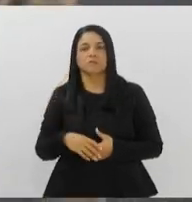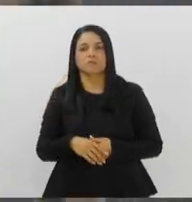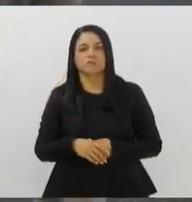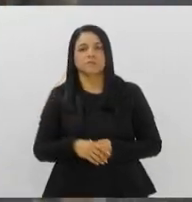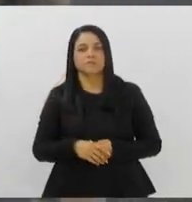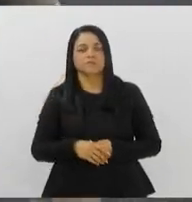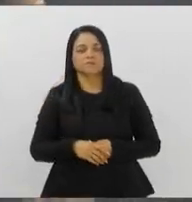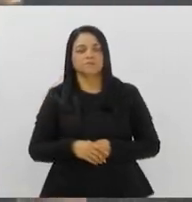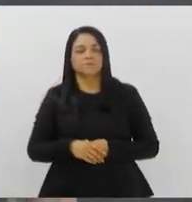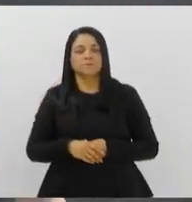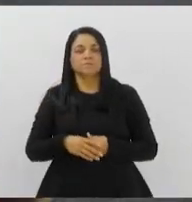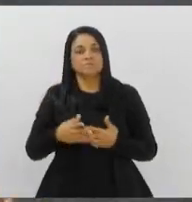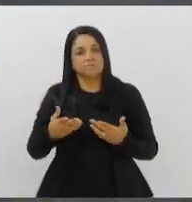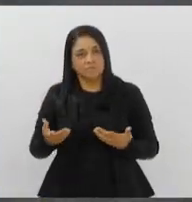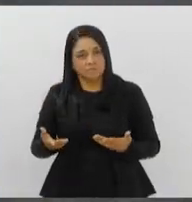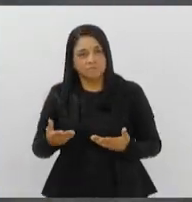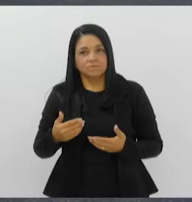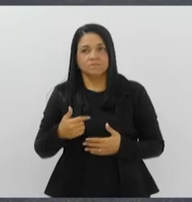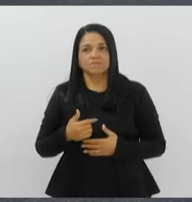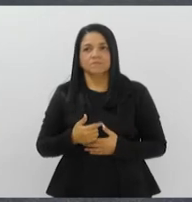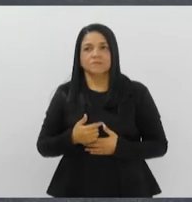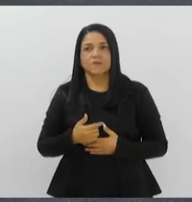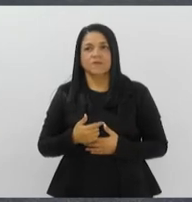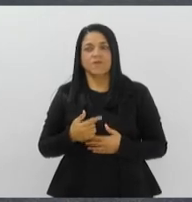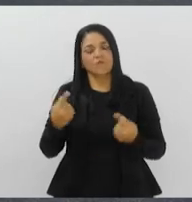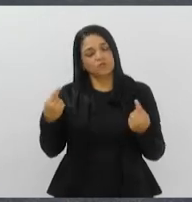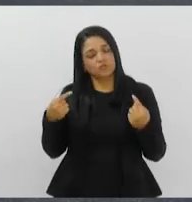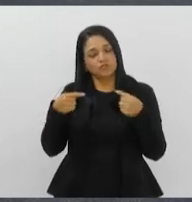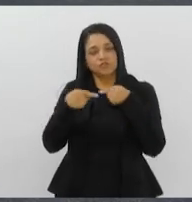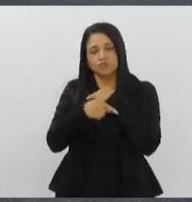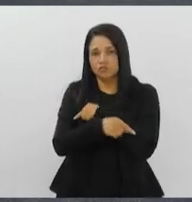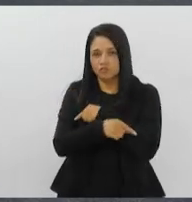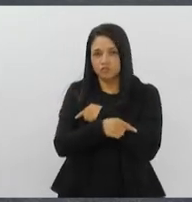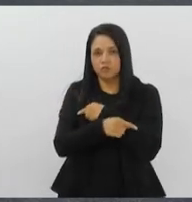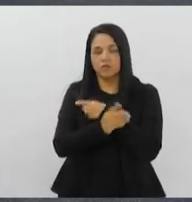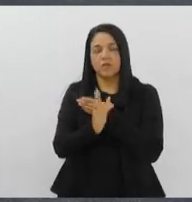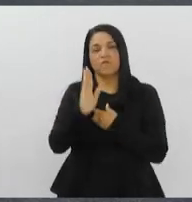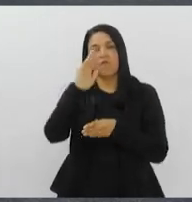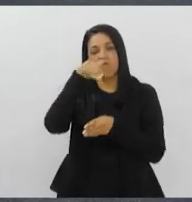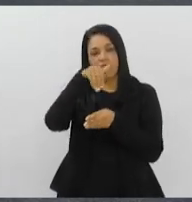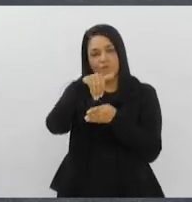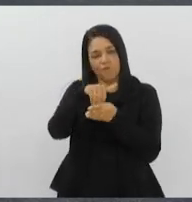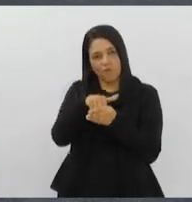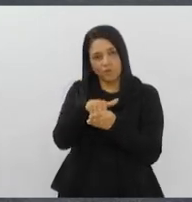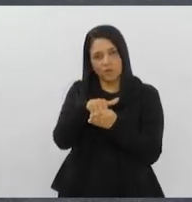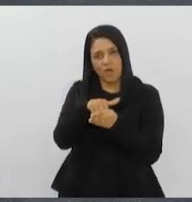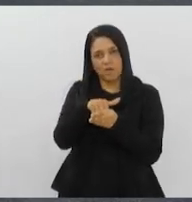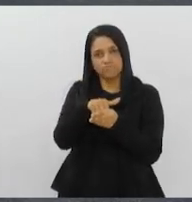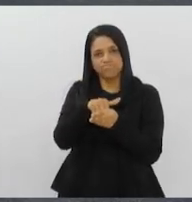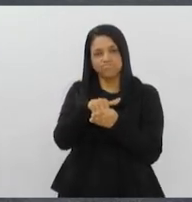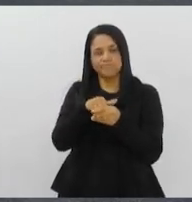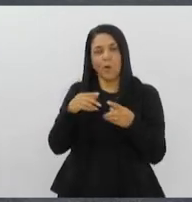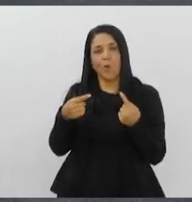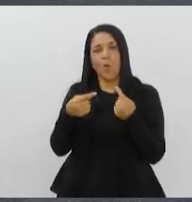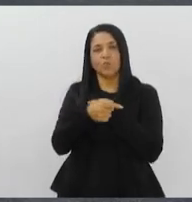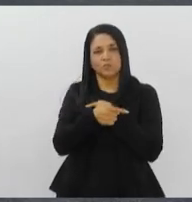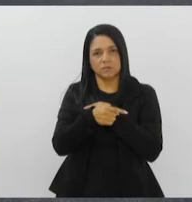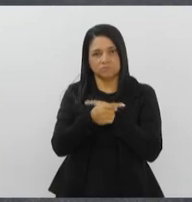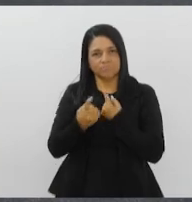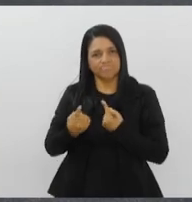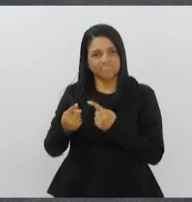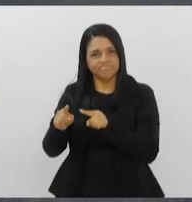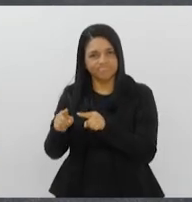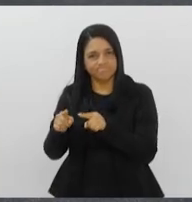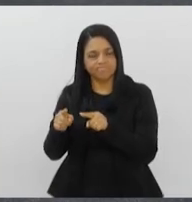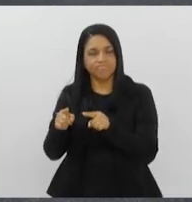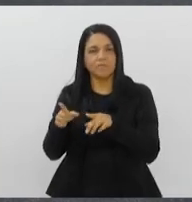Tande Vieira, vou discordar e votar contrário. O